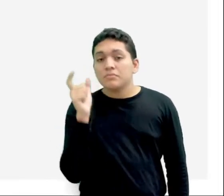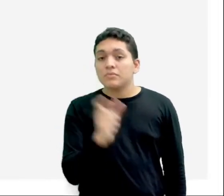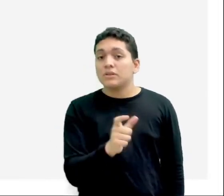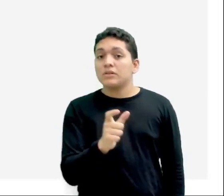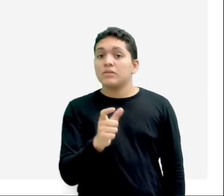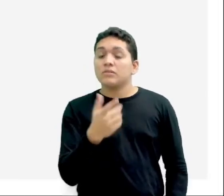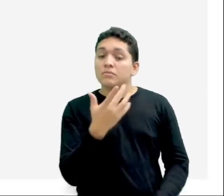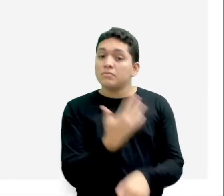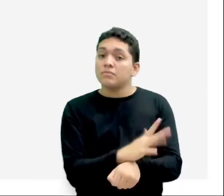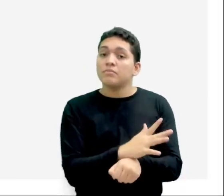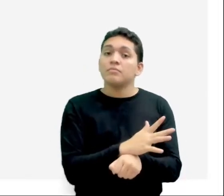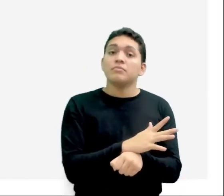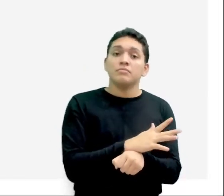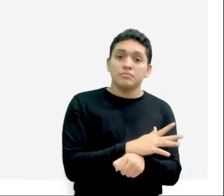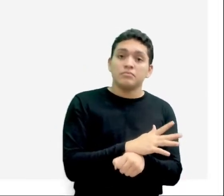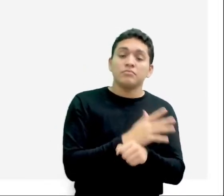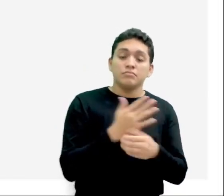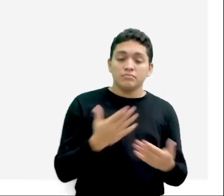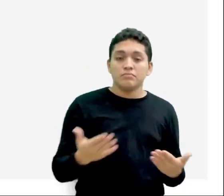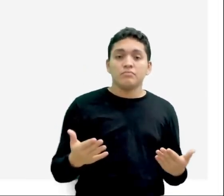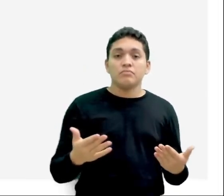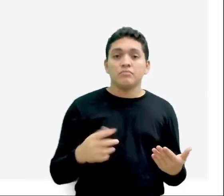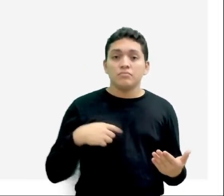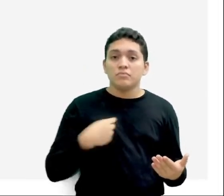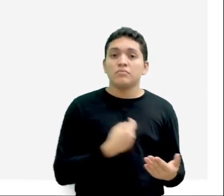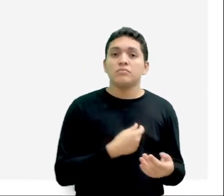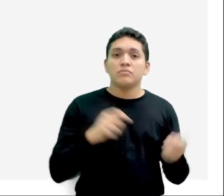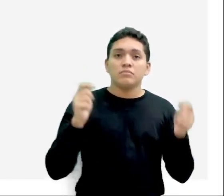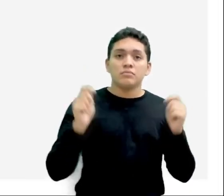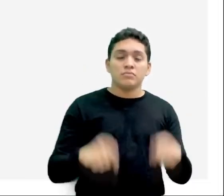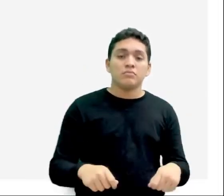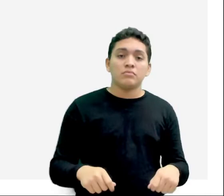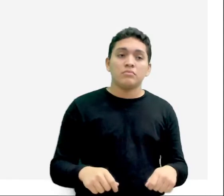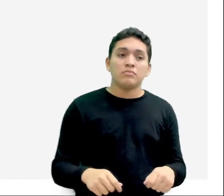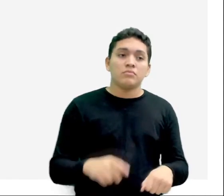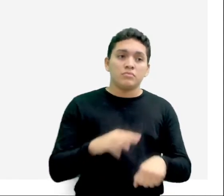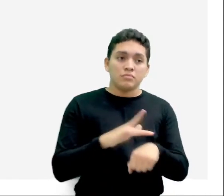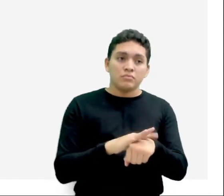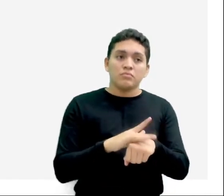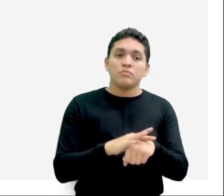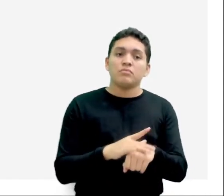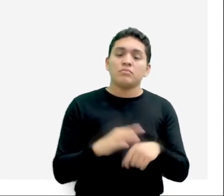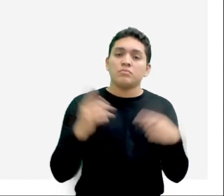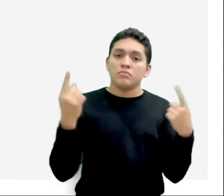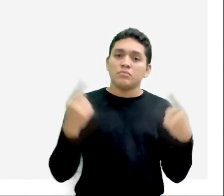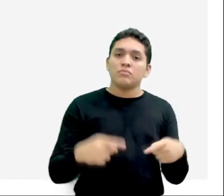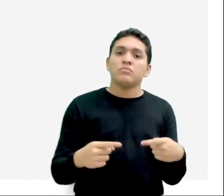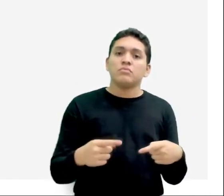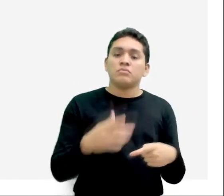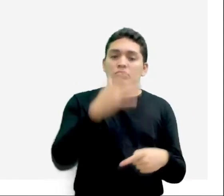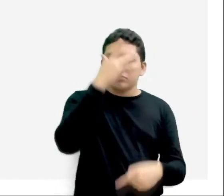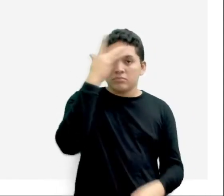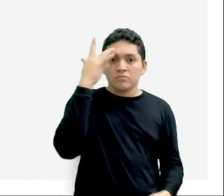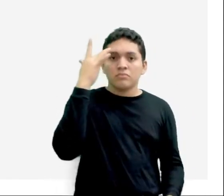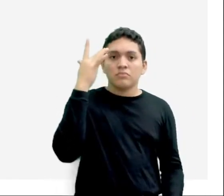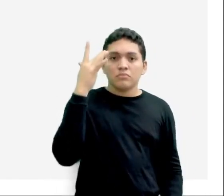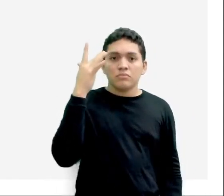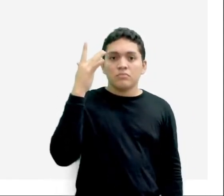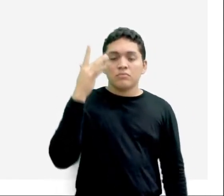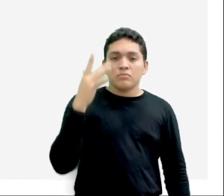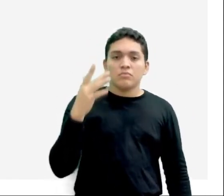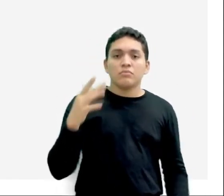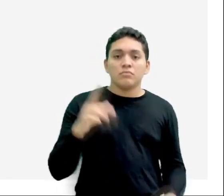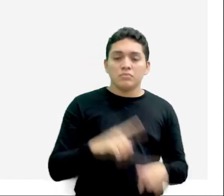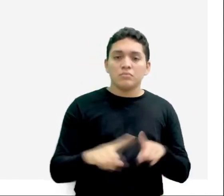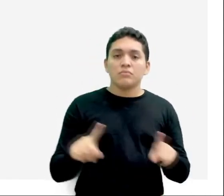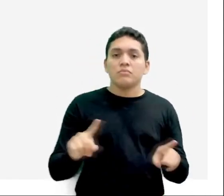tá? Então foi tratado sobre isso. Nós podemos ferir outra pessoa, não somente fisicamente, mas